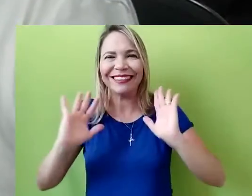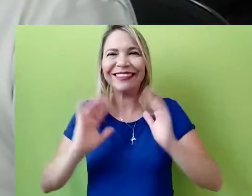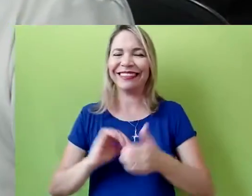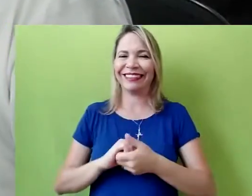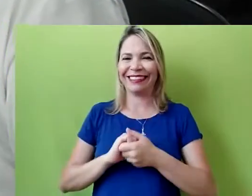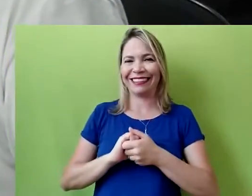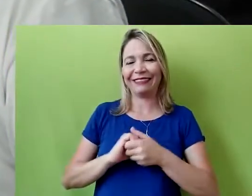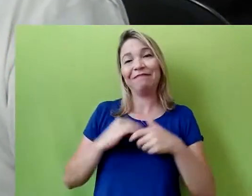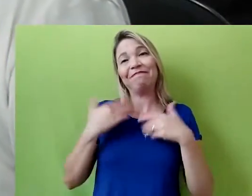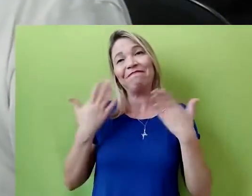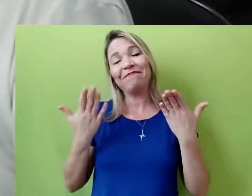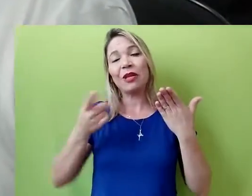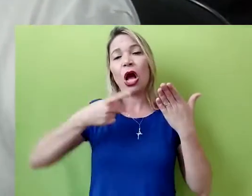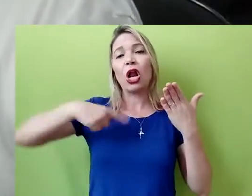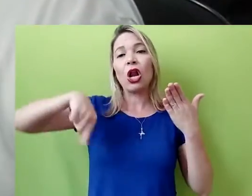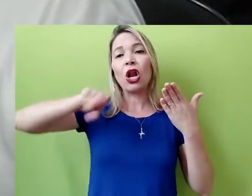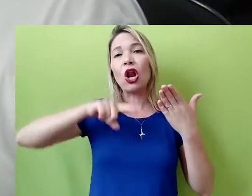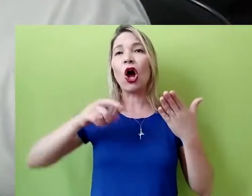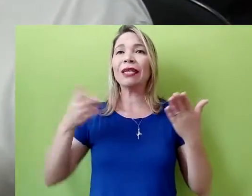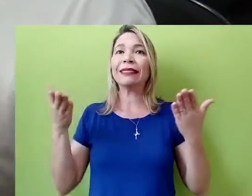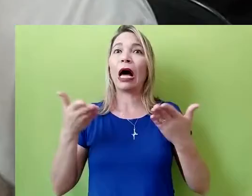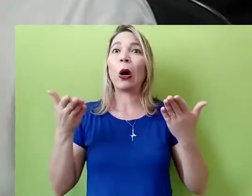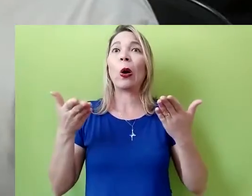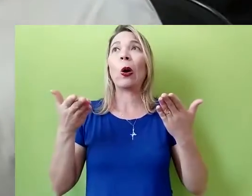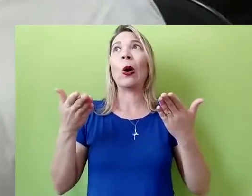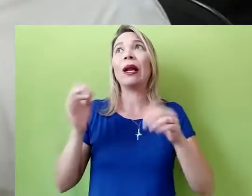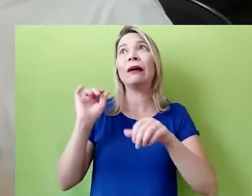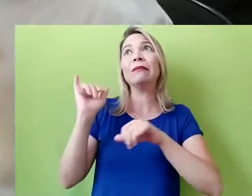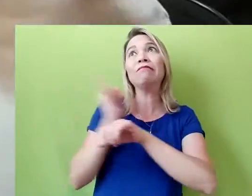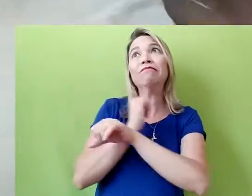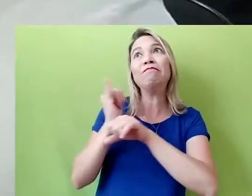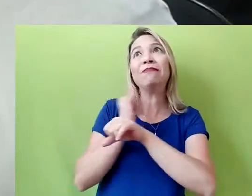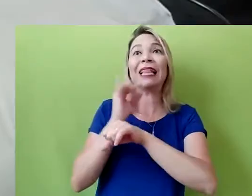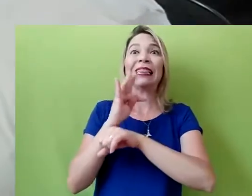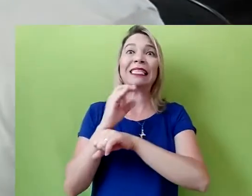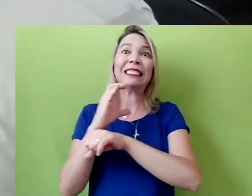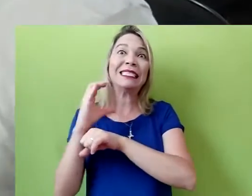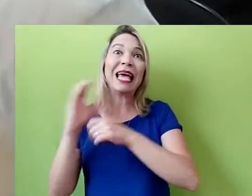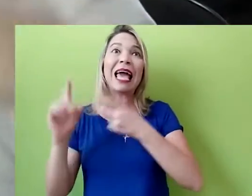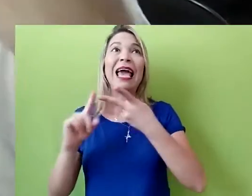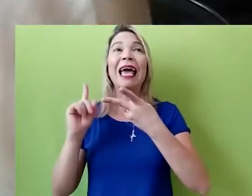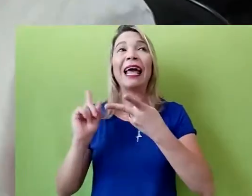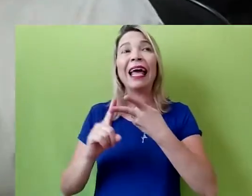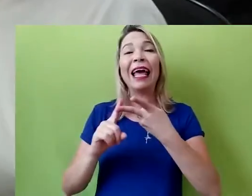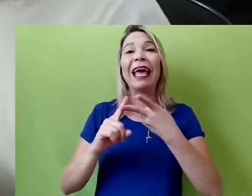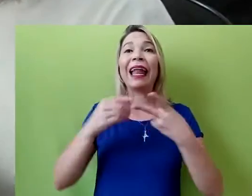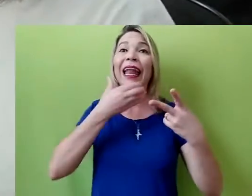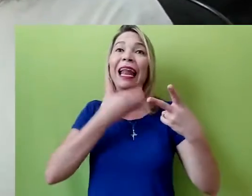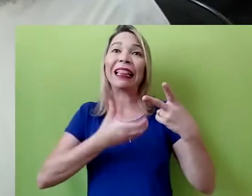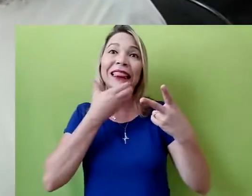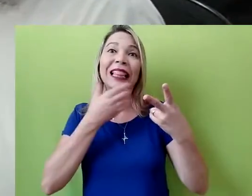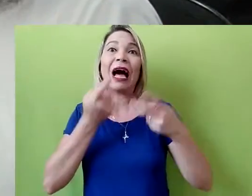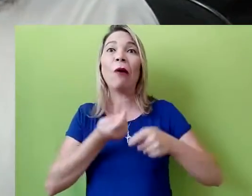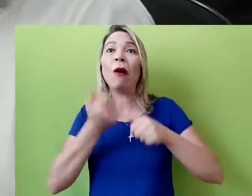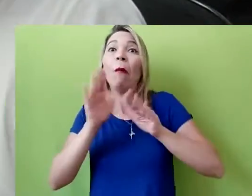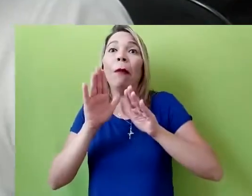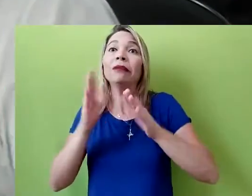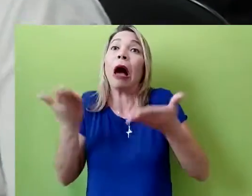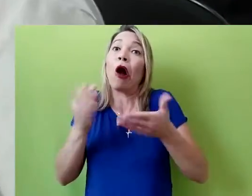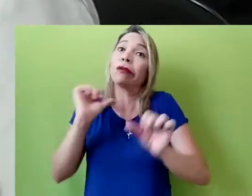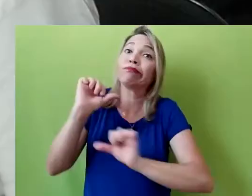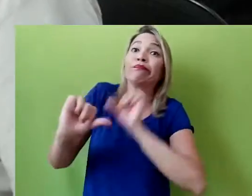né? Normalmente a gente tá aí agora, banca de TCC, Natal, Réveillon, essa coisa toda,